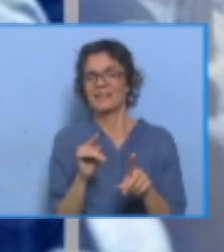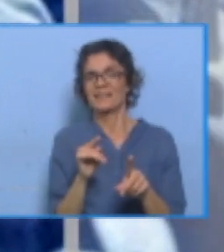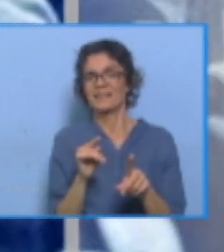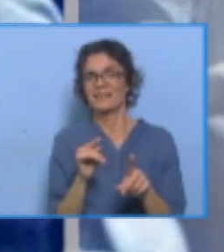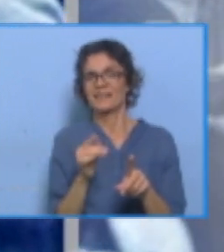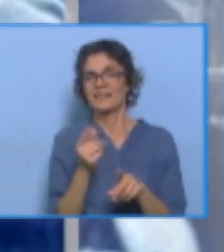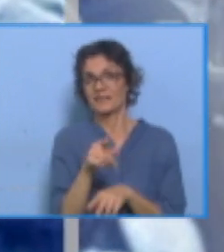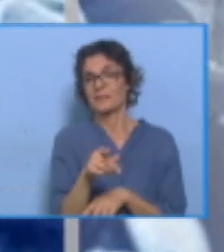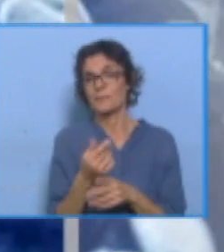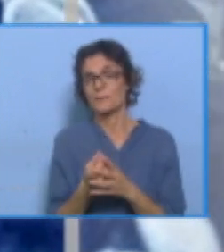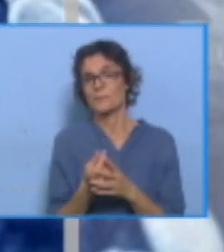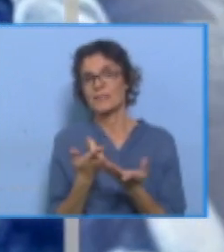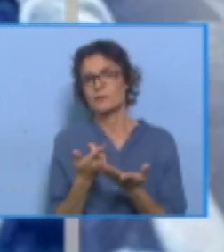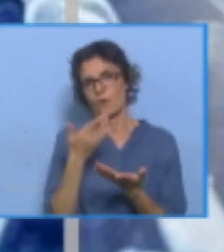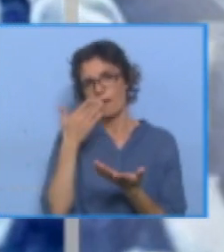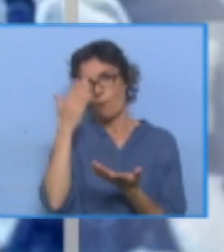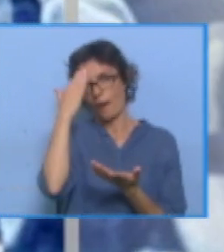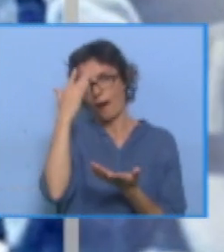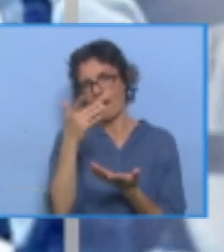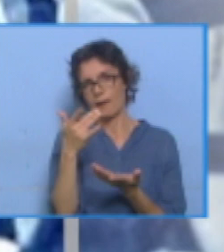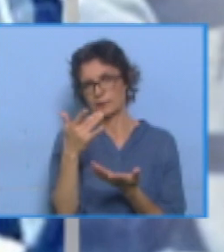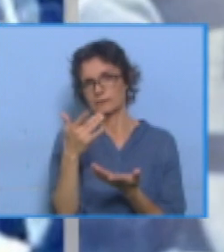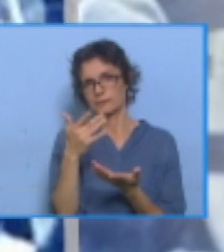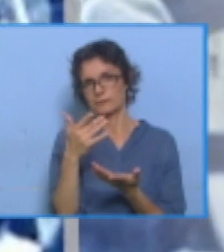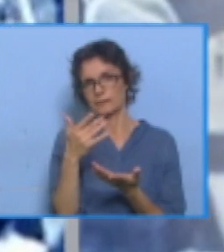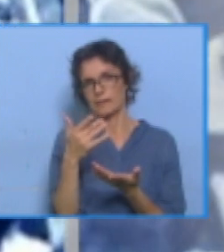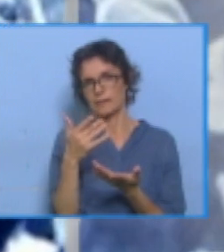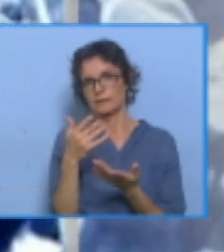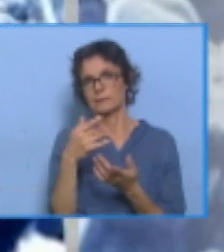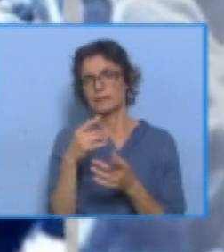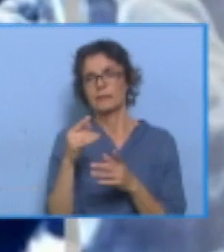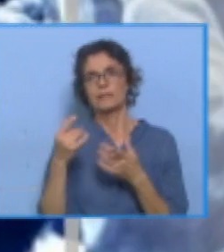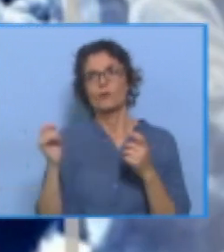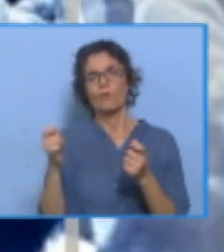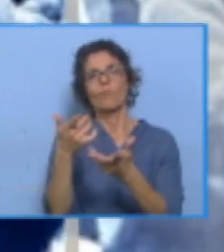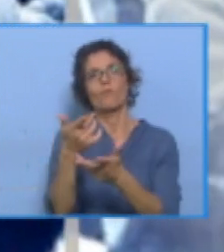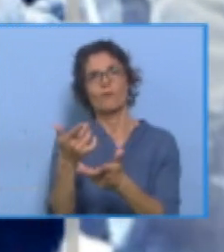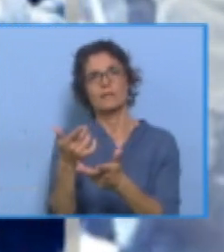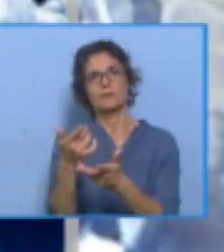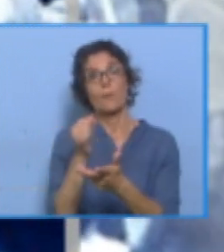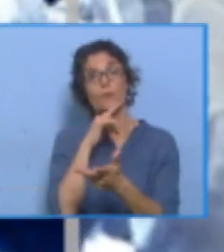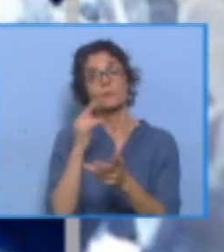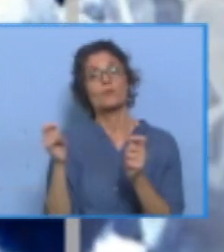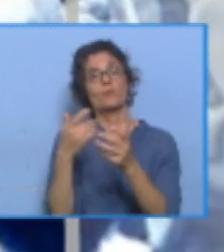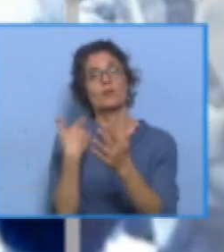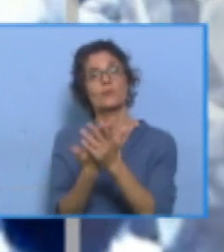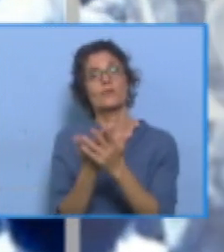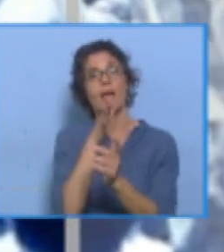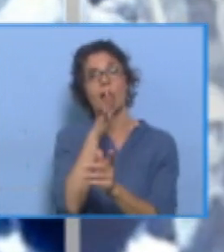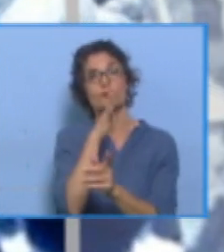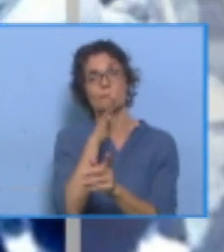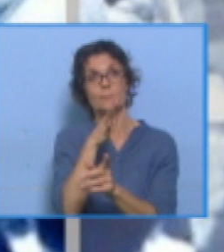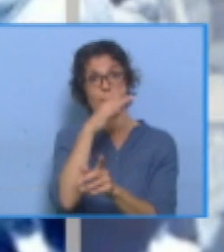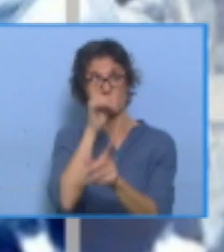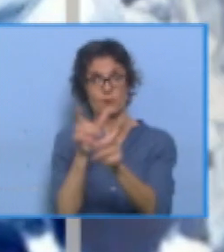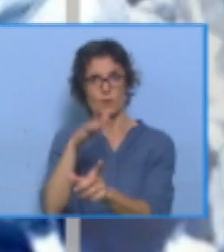grande capacidade que o evento tem de trazer várias opiniões diferentes num curto espaço de tempo, mas